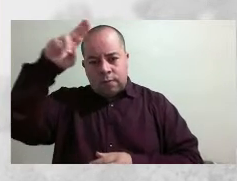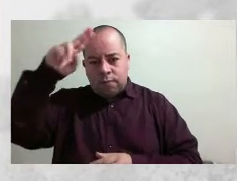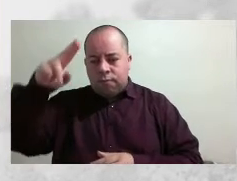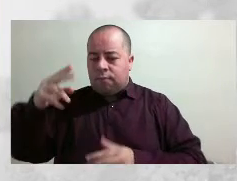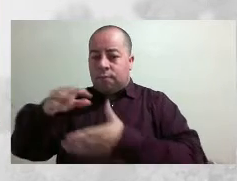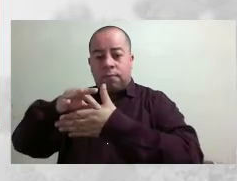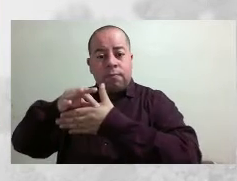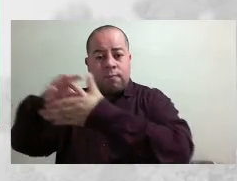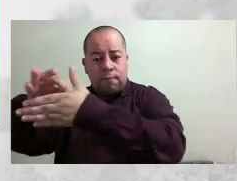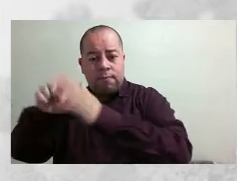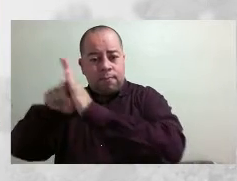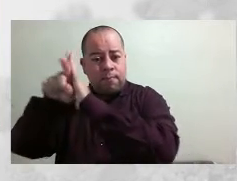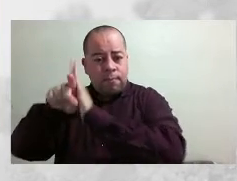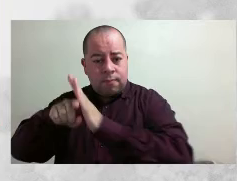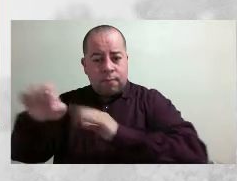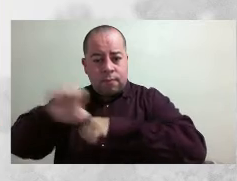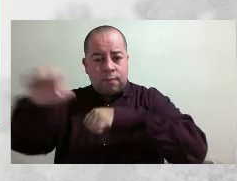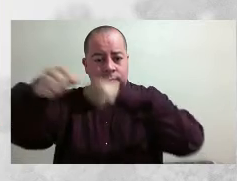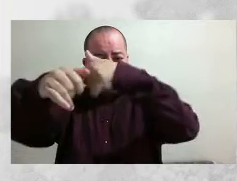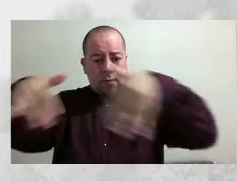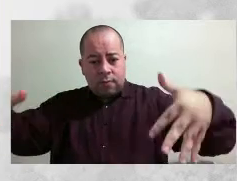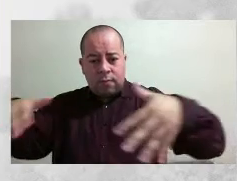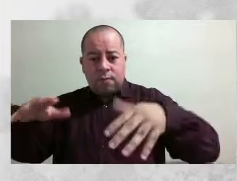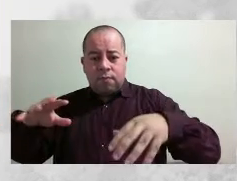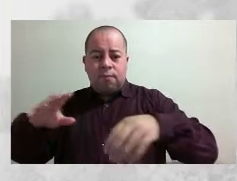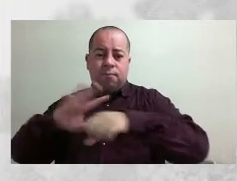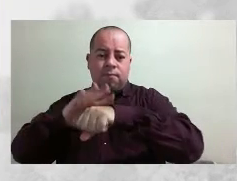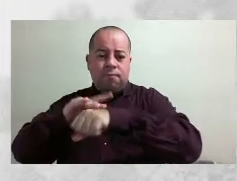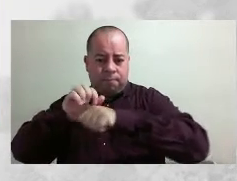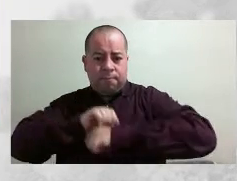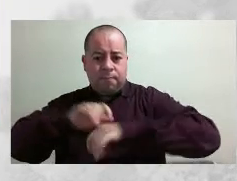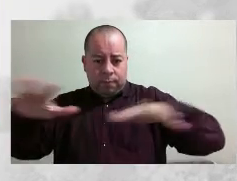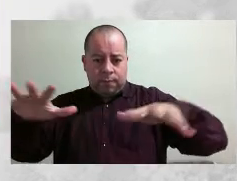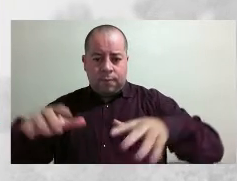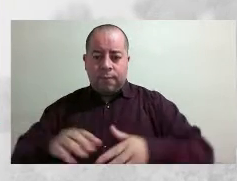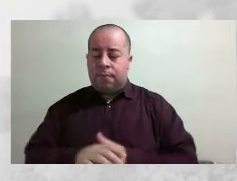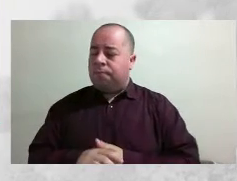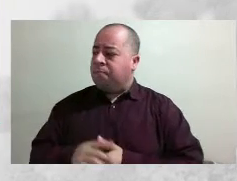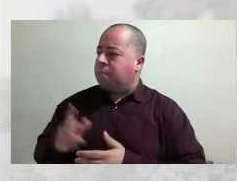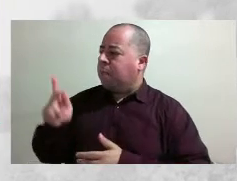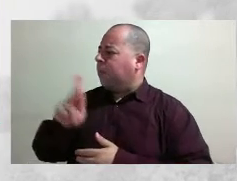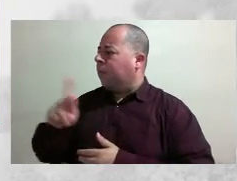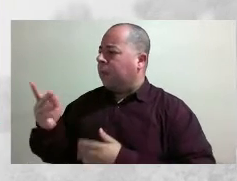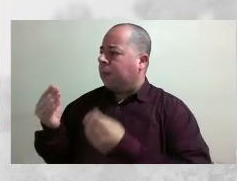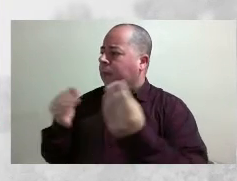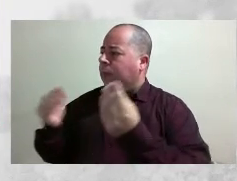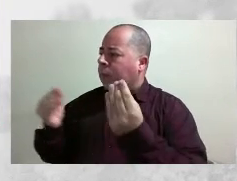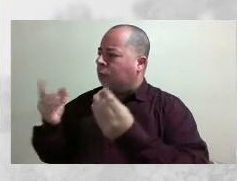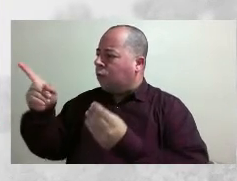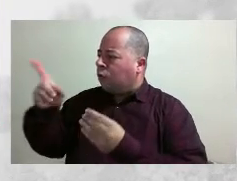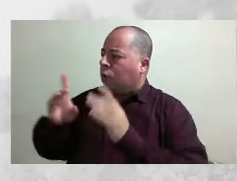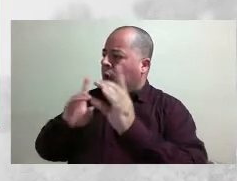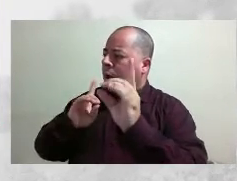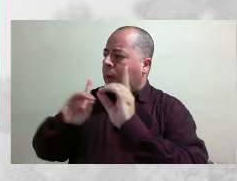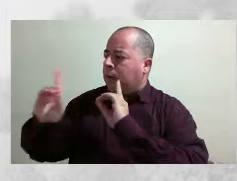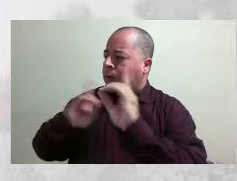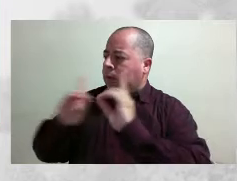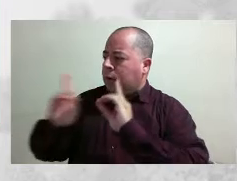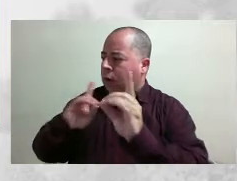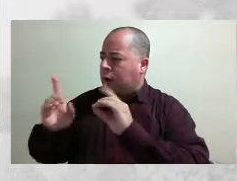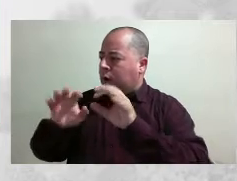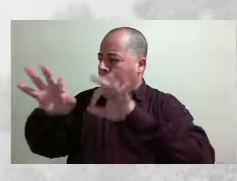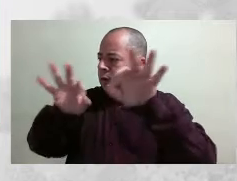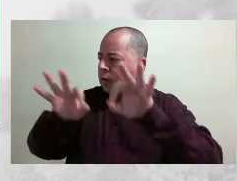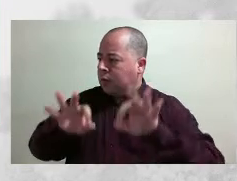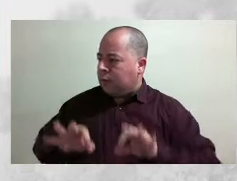Núcleo de Pesquisa, Ensino e Extensão em Doenças Infecto-Contagiosas. Professor, você coordena o projeto